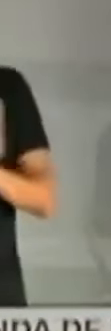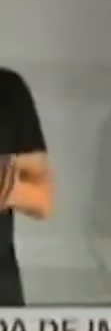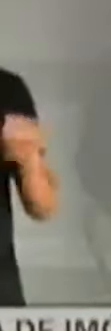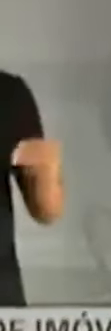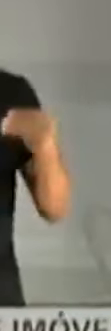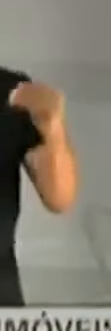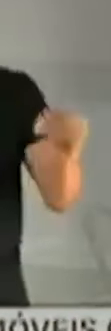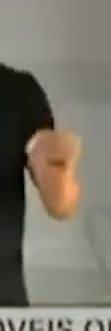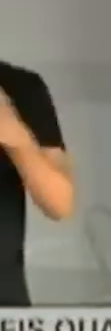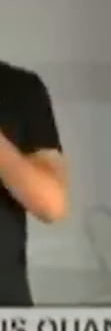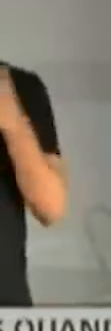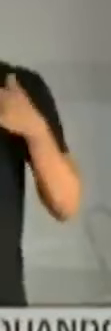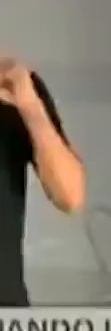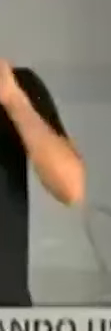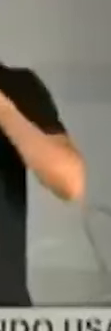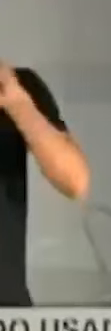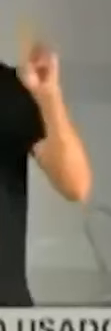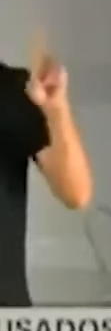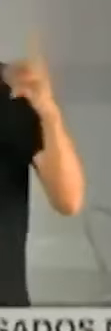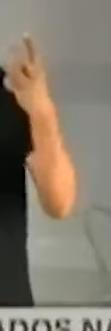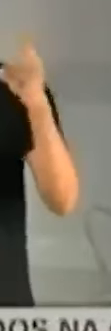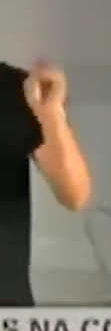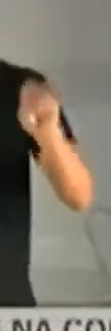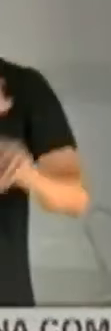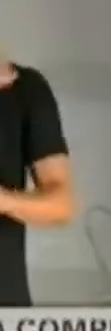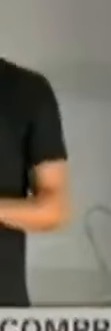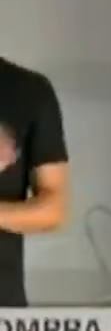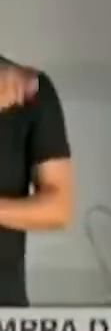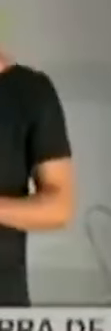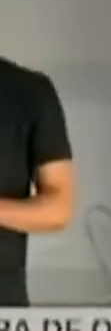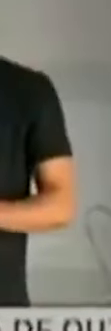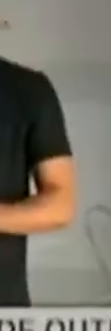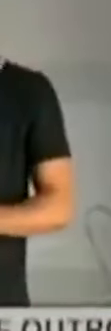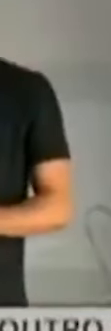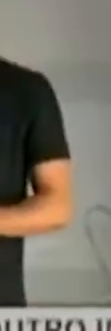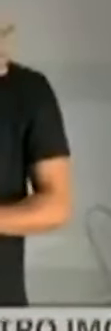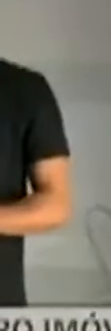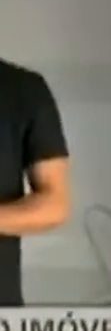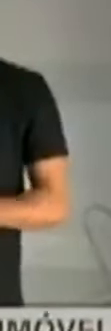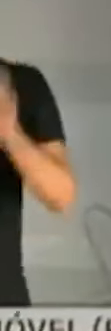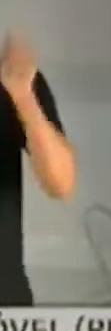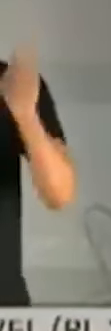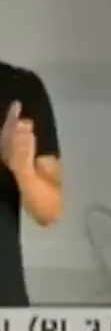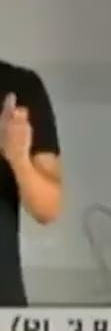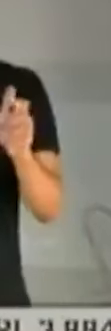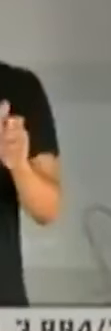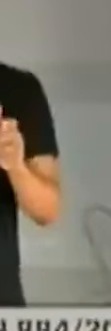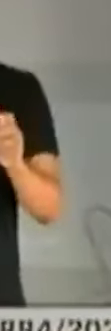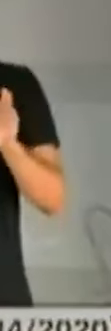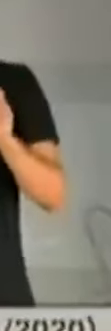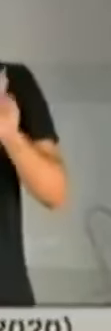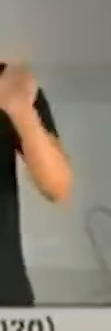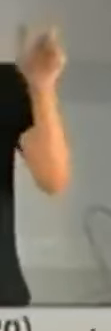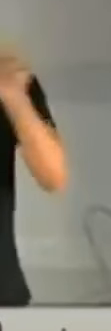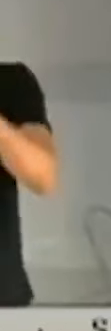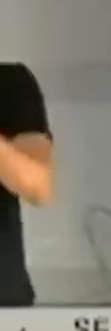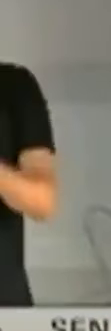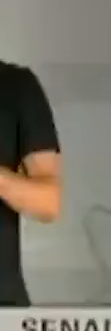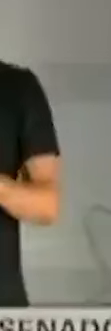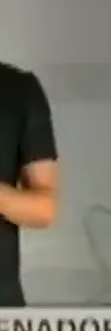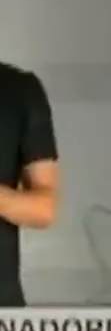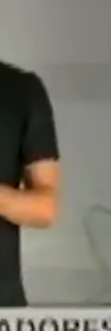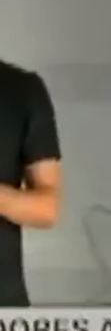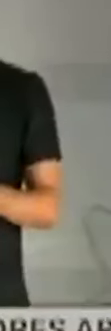e no dia trinta de Julho e2020 aonde entre os considerandos mãe ela